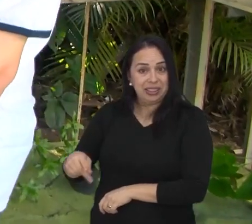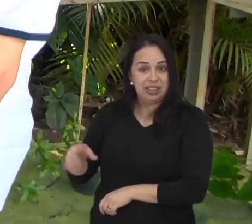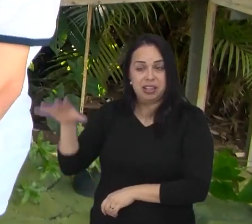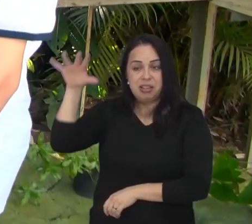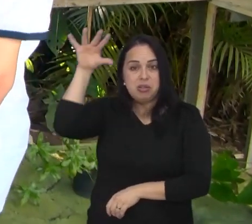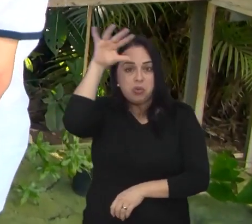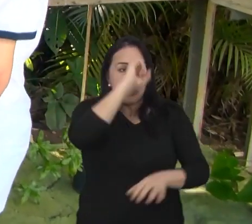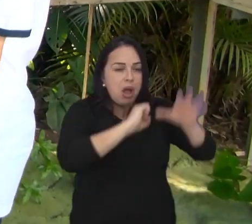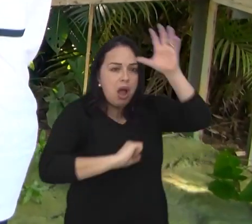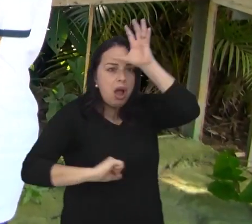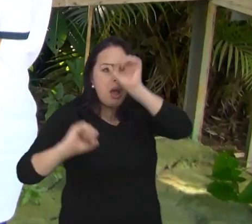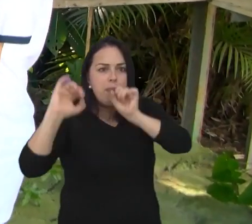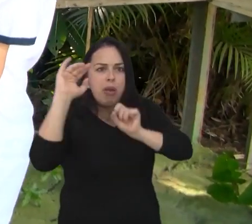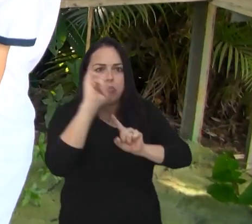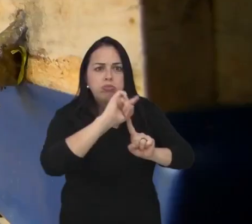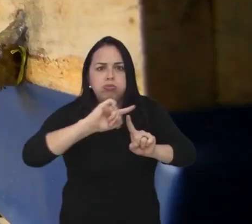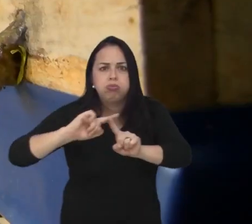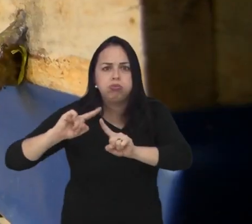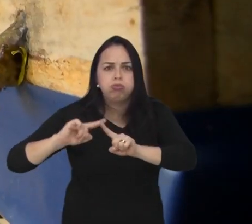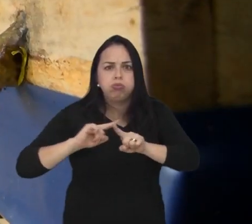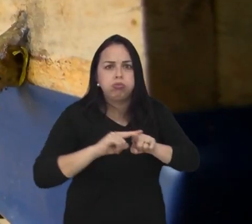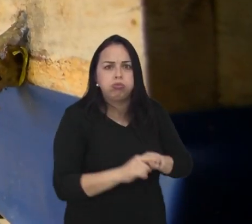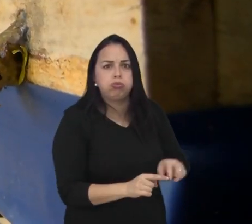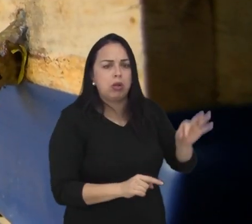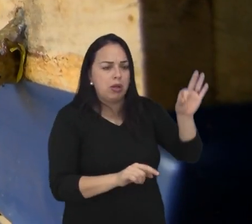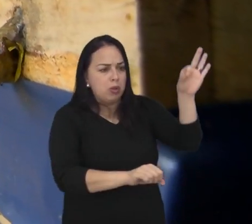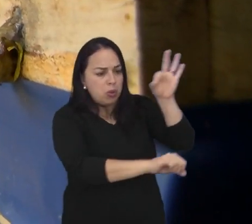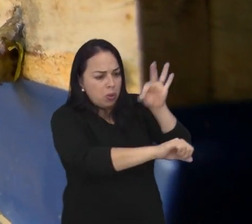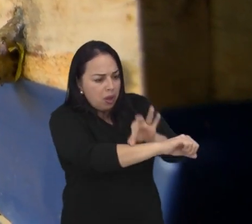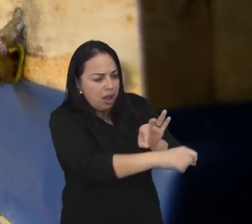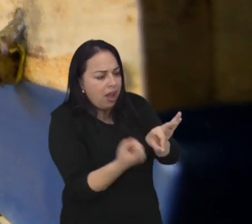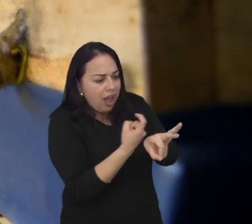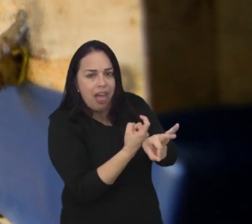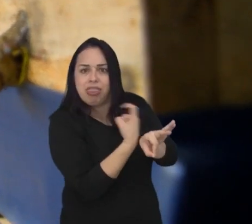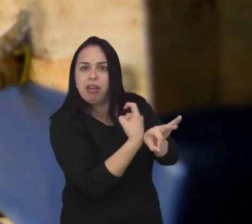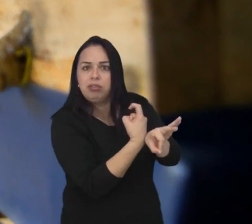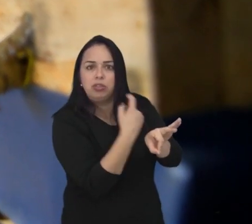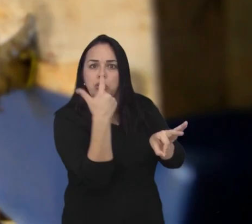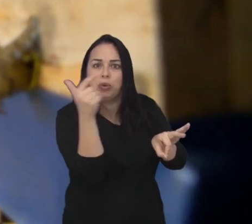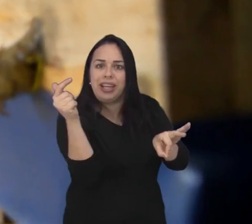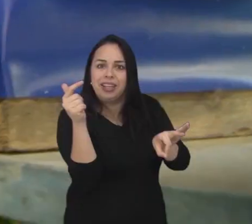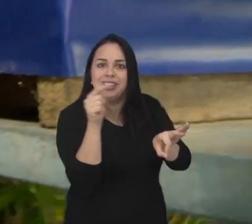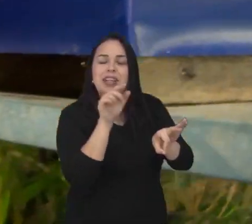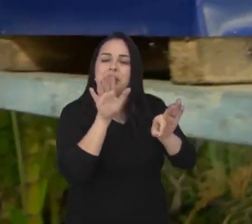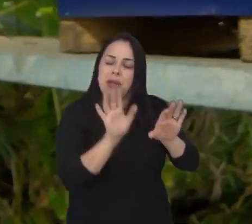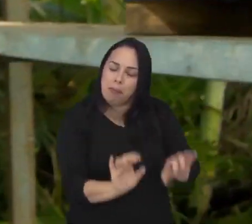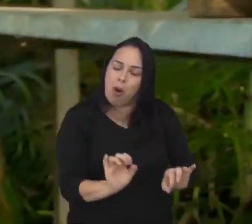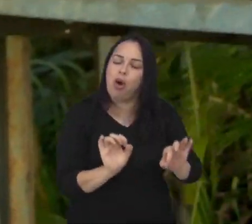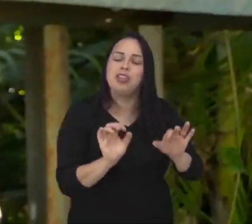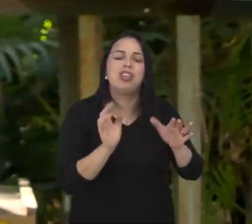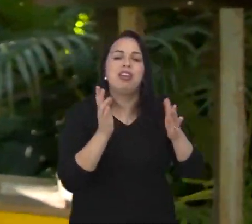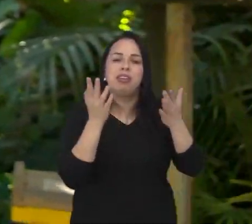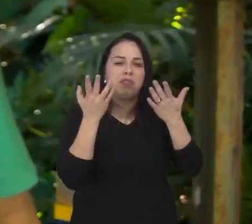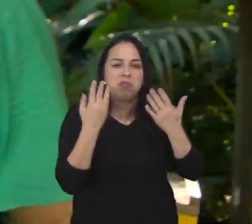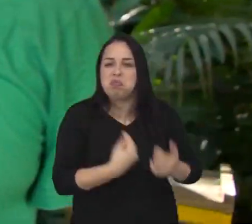ensinado desde cedo aos alunos. Aqui, eles aprendem que as espécies sem ferrão são